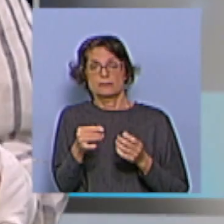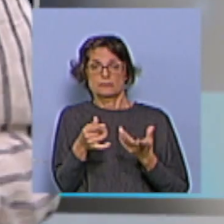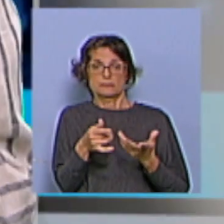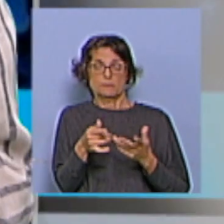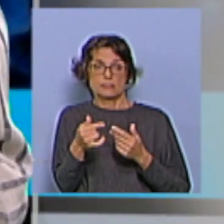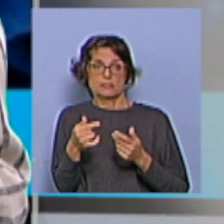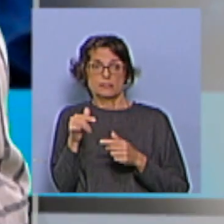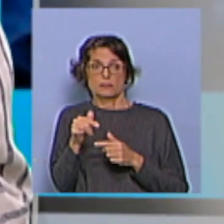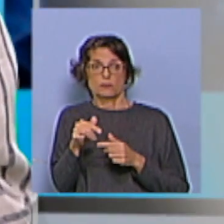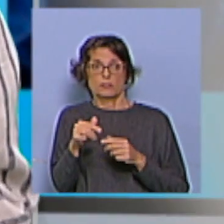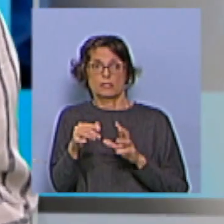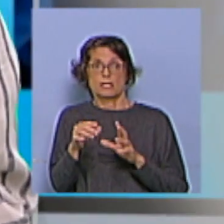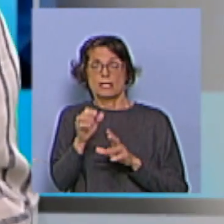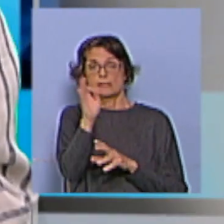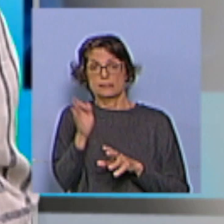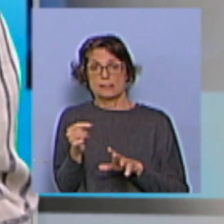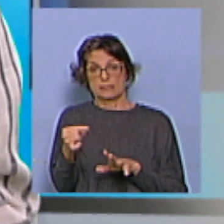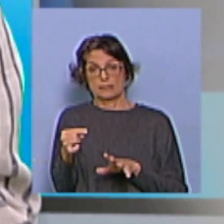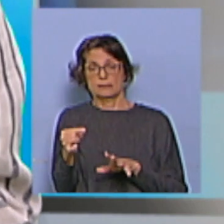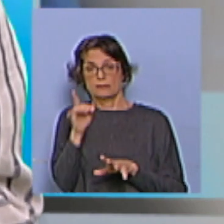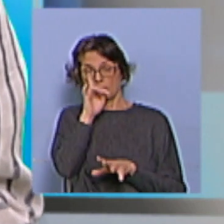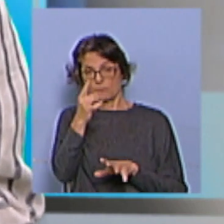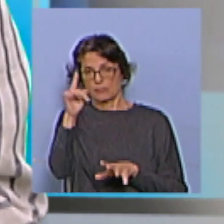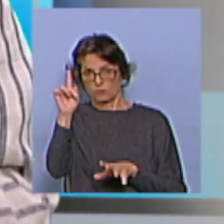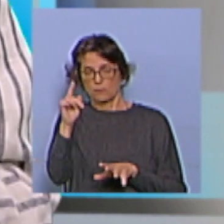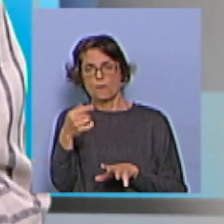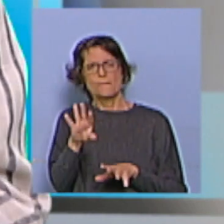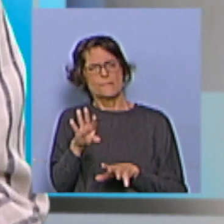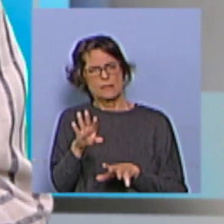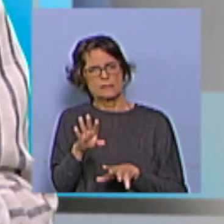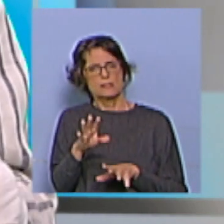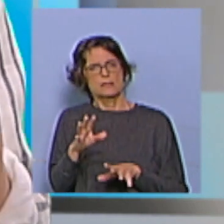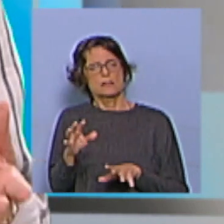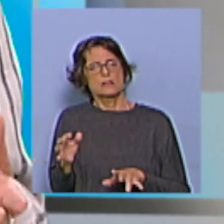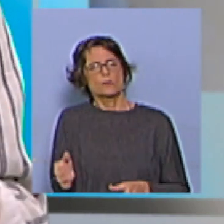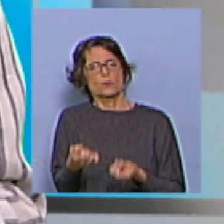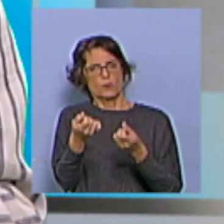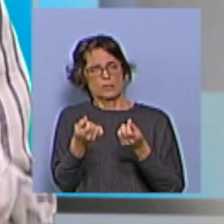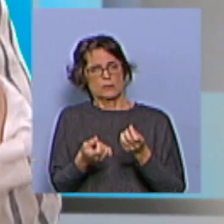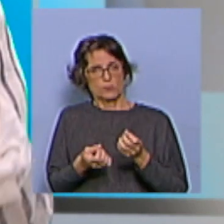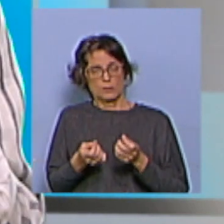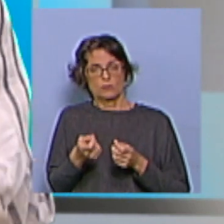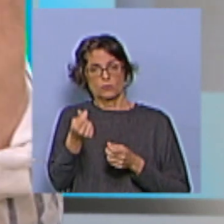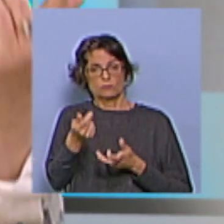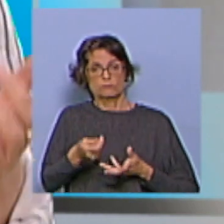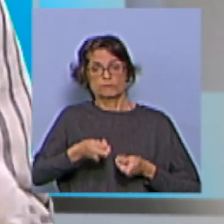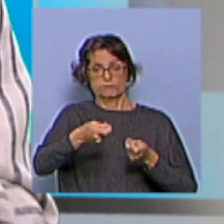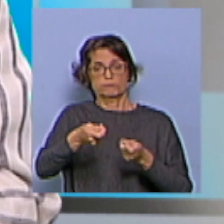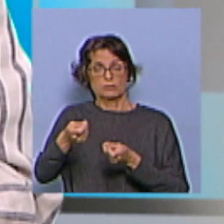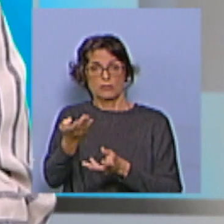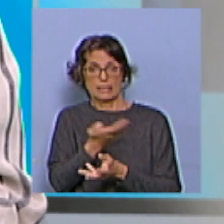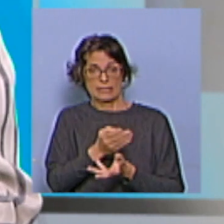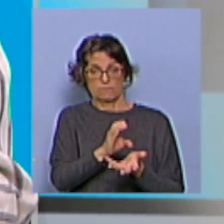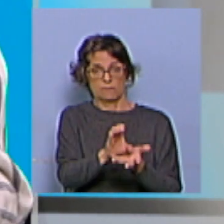da Alemanha, porque isso, enfim, também é um bocadinho difícil, mas fazer uma emissão de dívida, agora não se chama